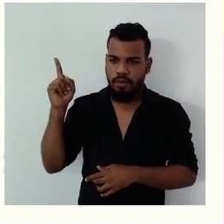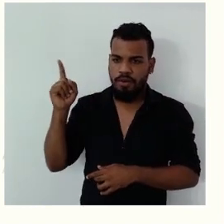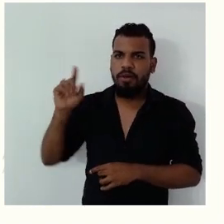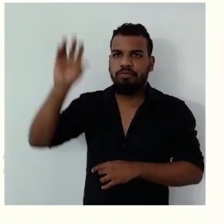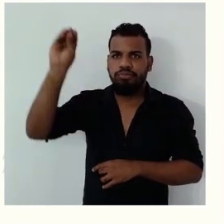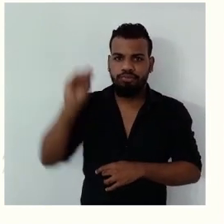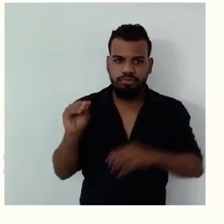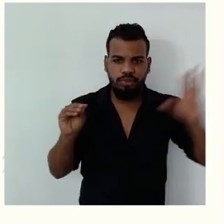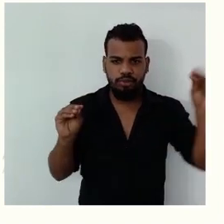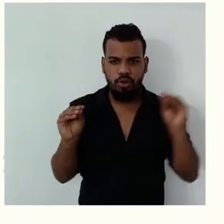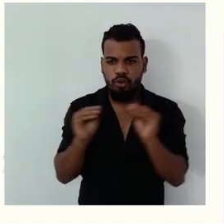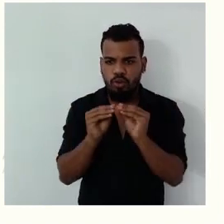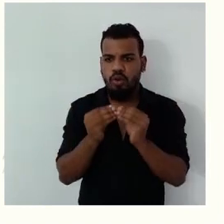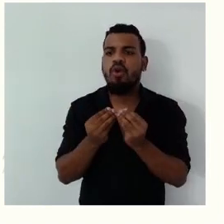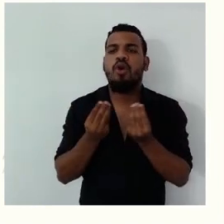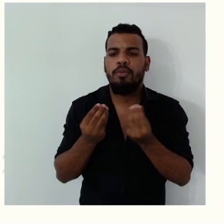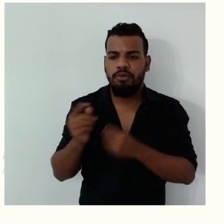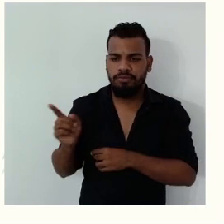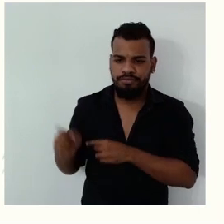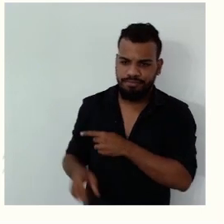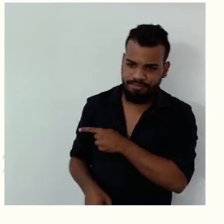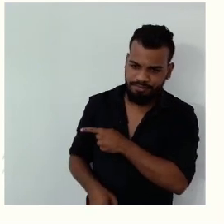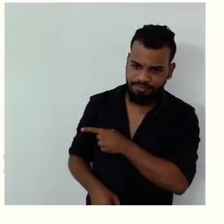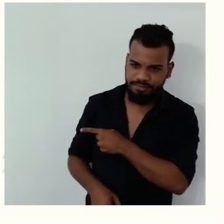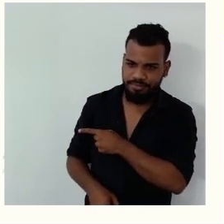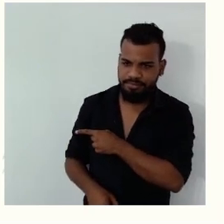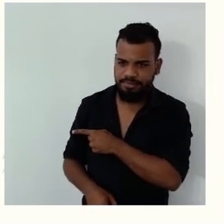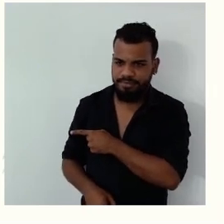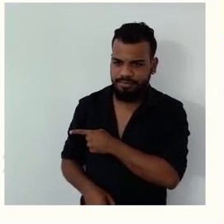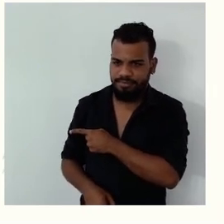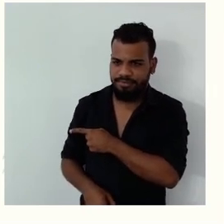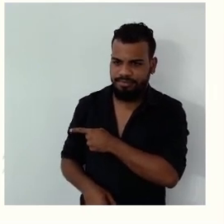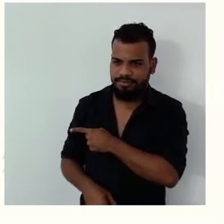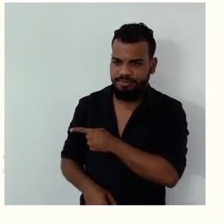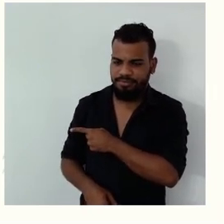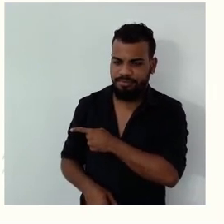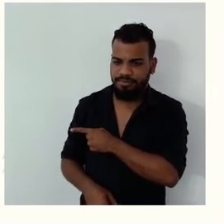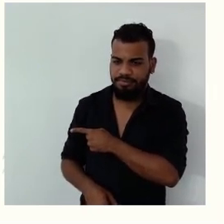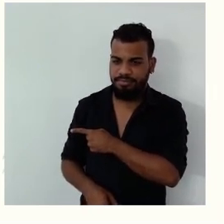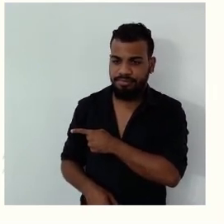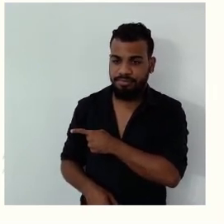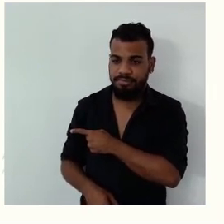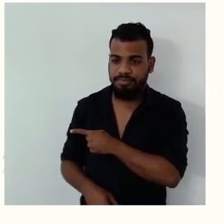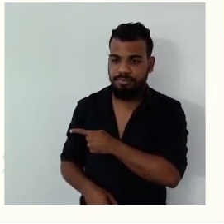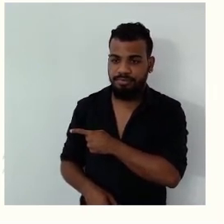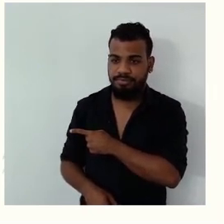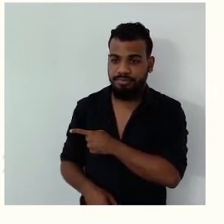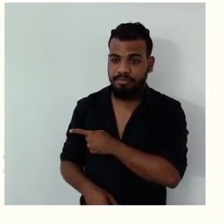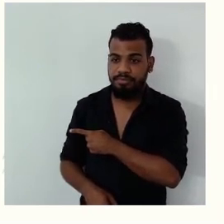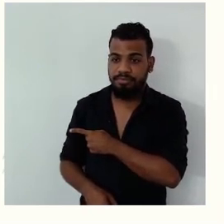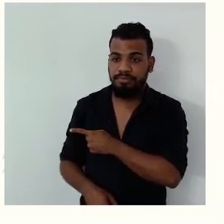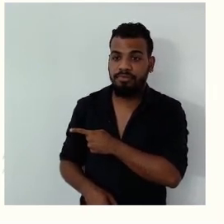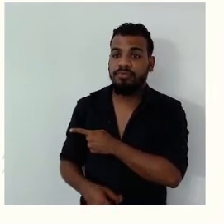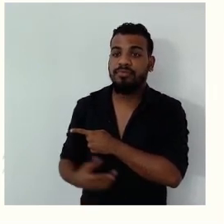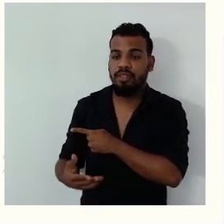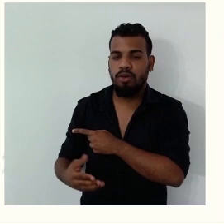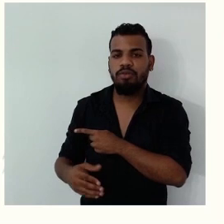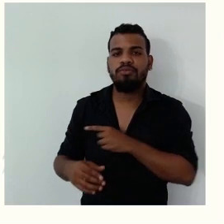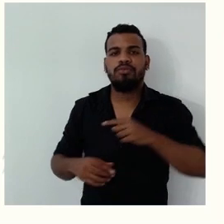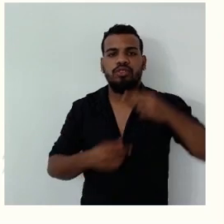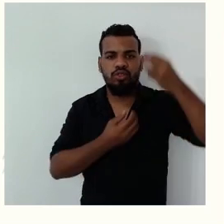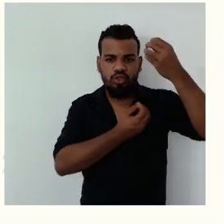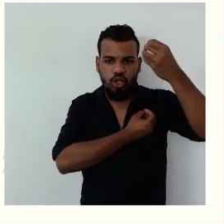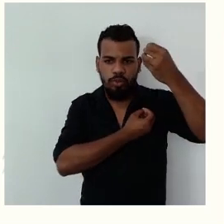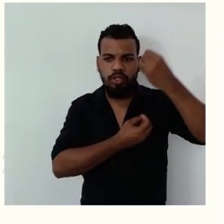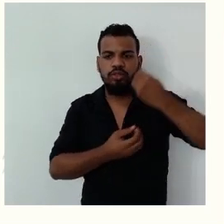42,75 vezes 100 vai ser igual a 95 vezes X. Então, valor embaixo de valor, porcentagem